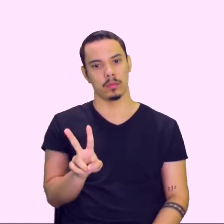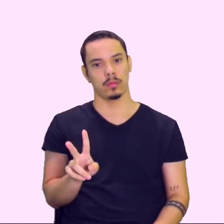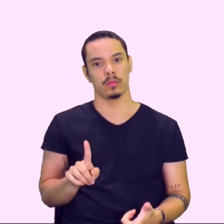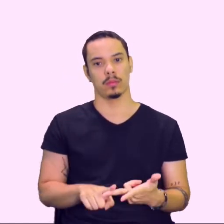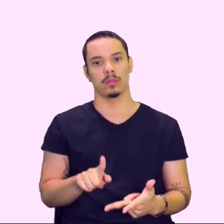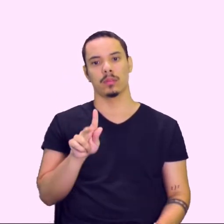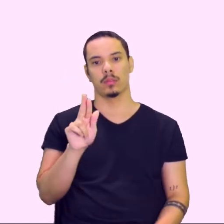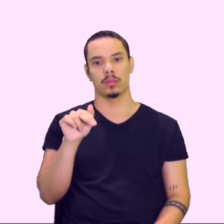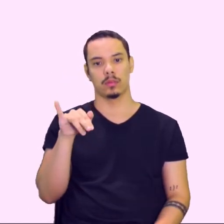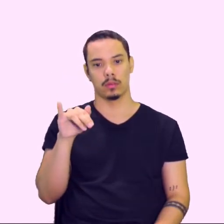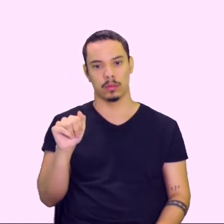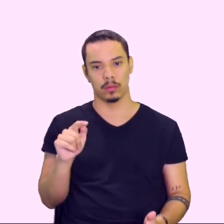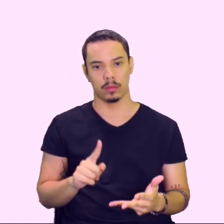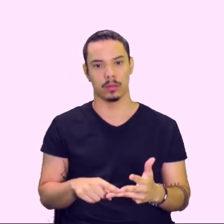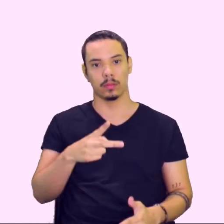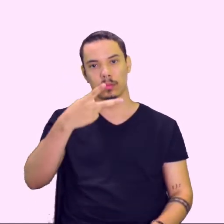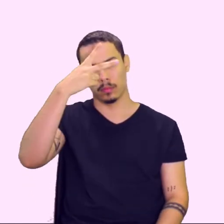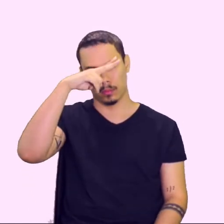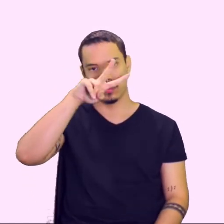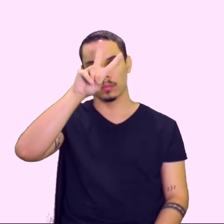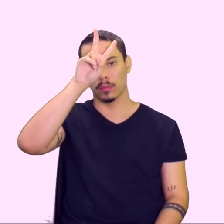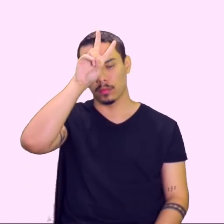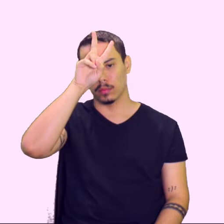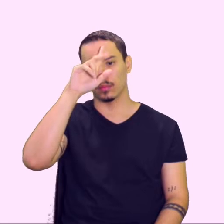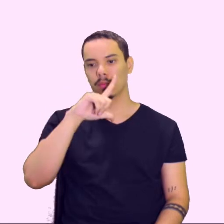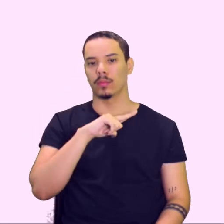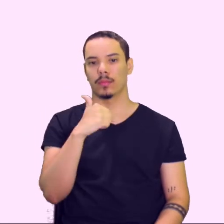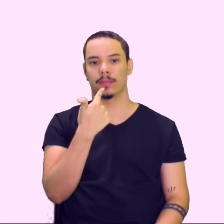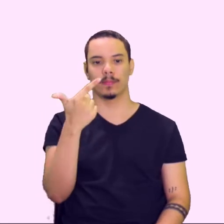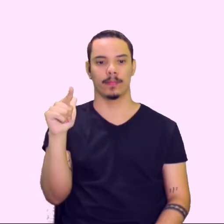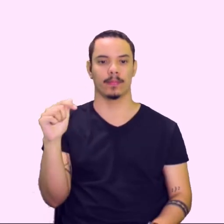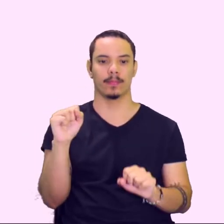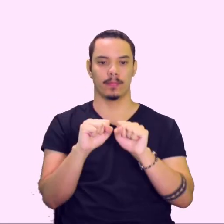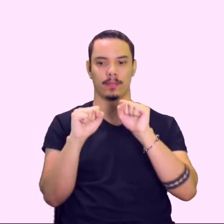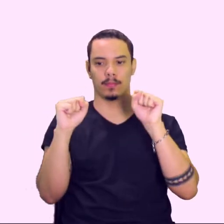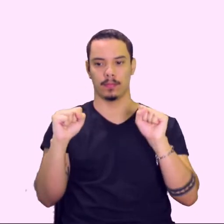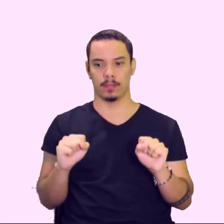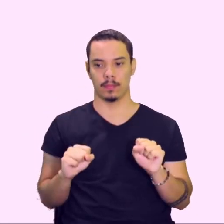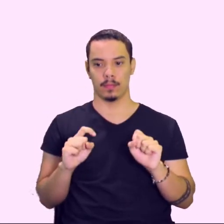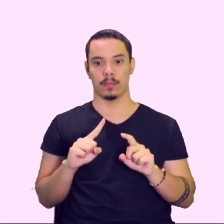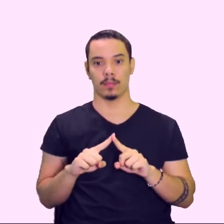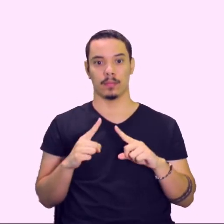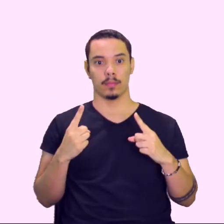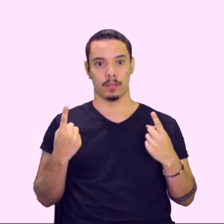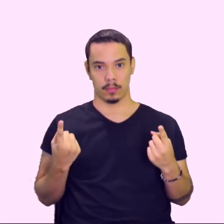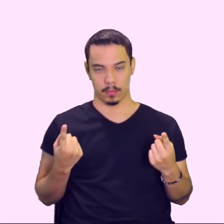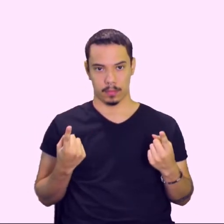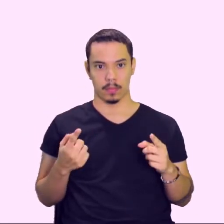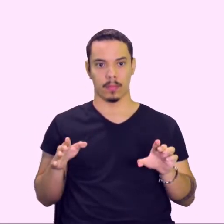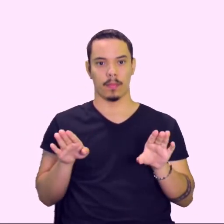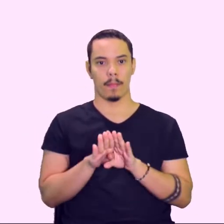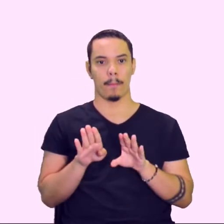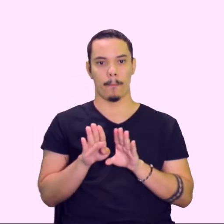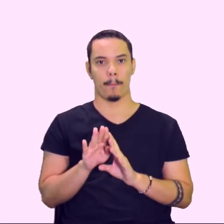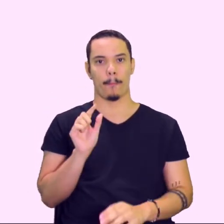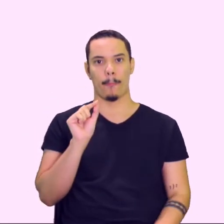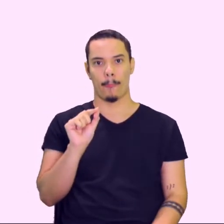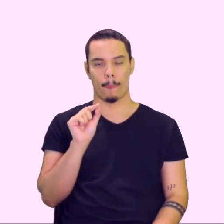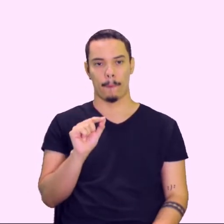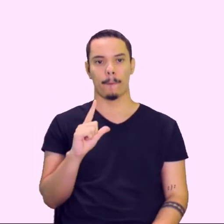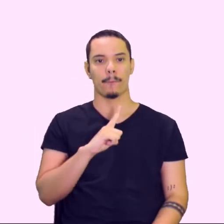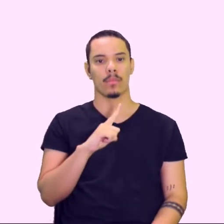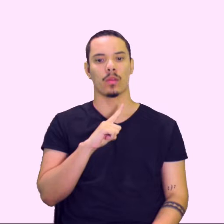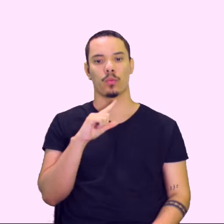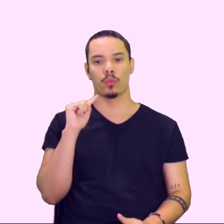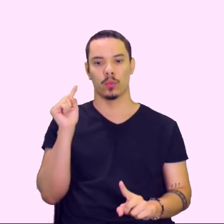Então, também é um outro sistema de vigilância. No entanto, também com a intenção